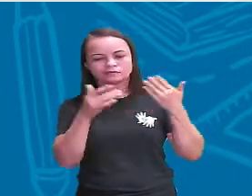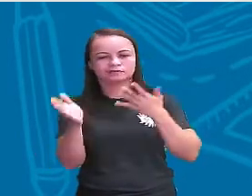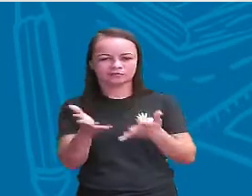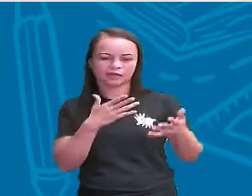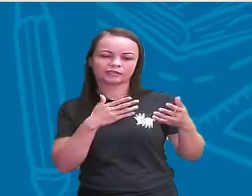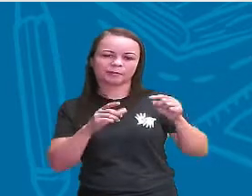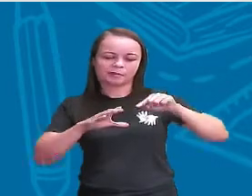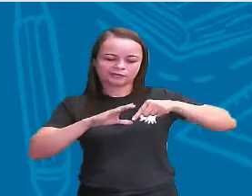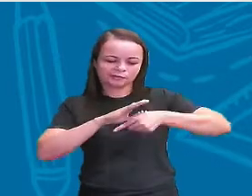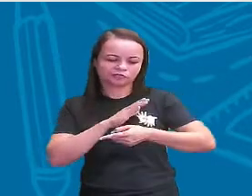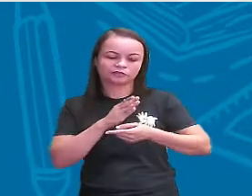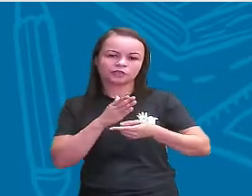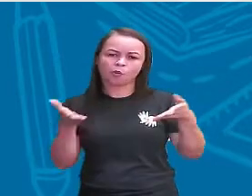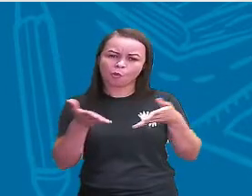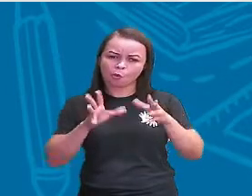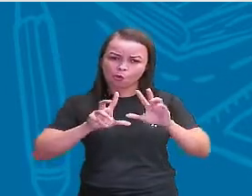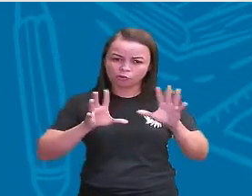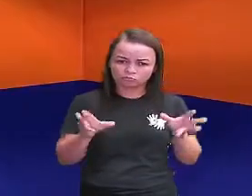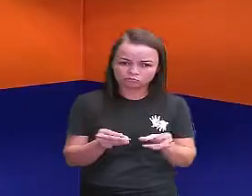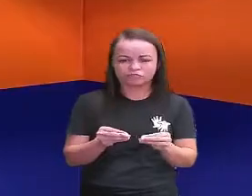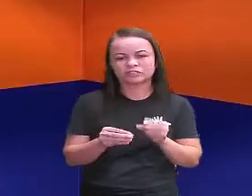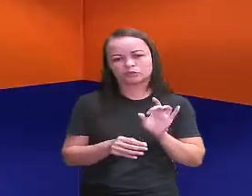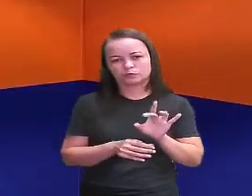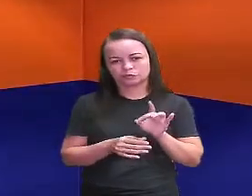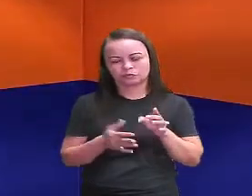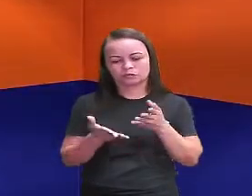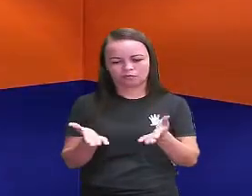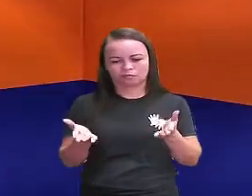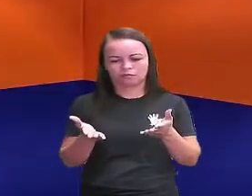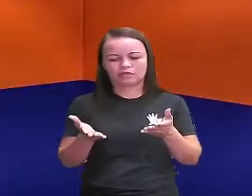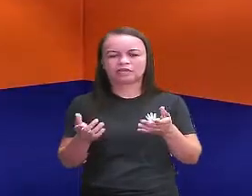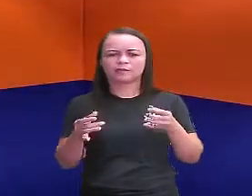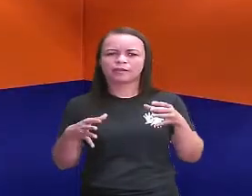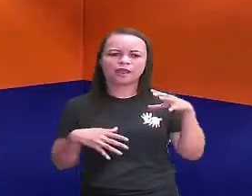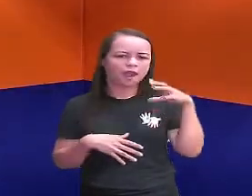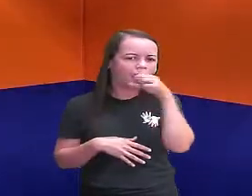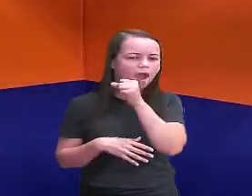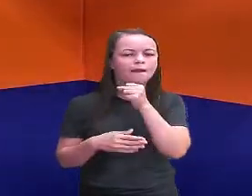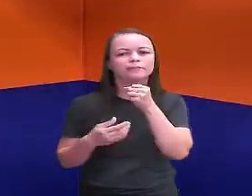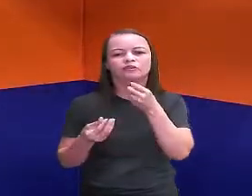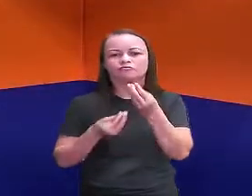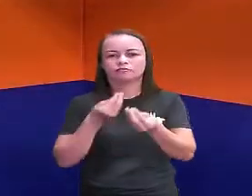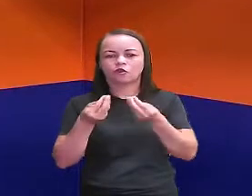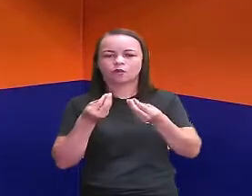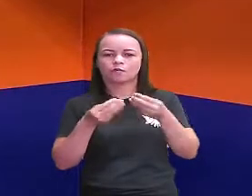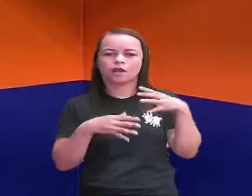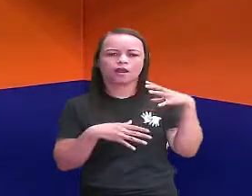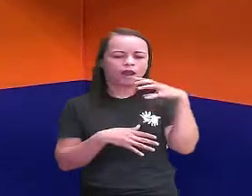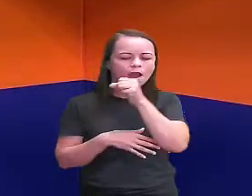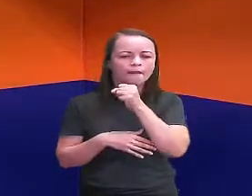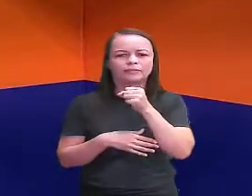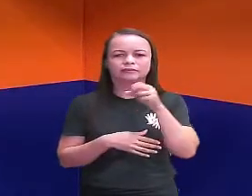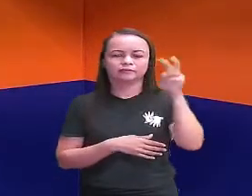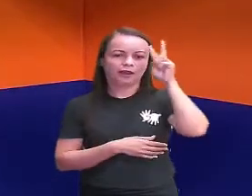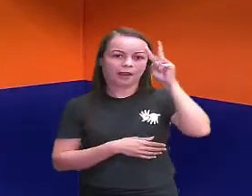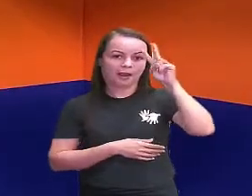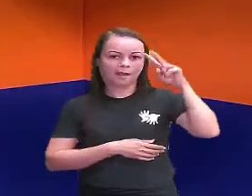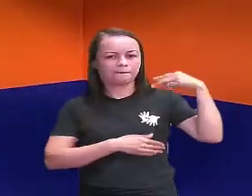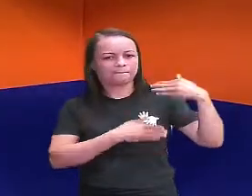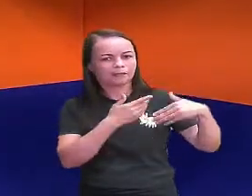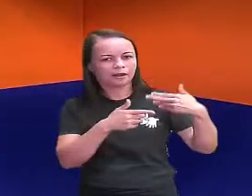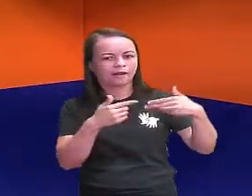aprofundado. Hoje a gente fez só uma revisãozinha, que é uma coisa rápida, uma forma rápida da gente relembrar